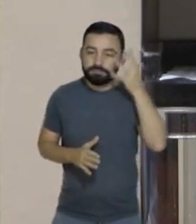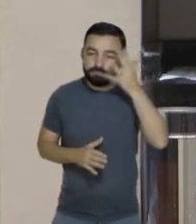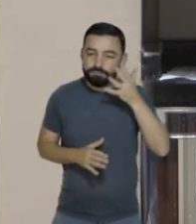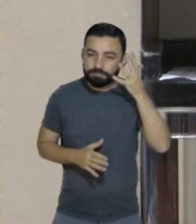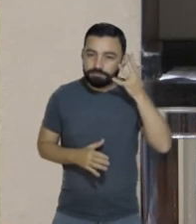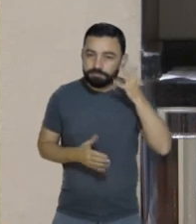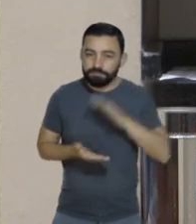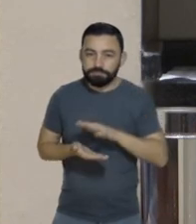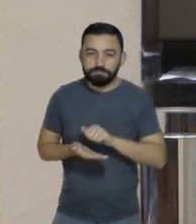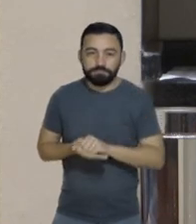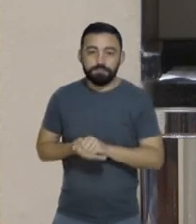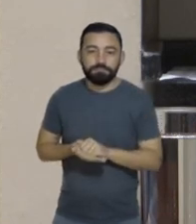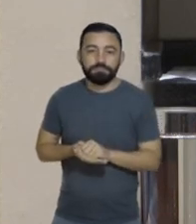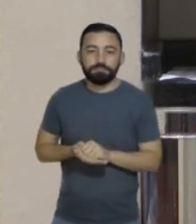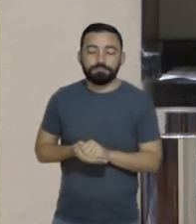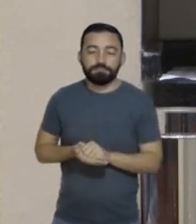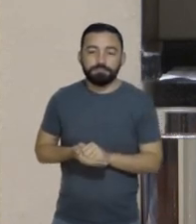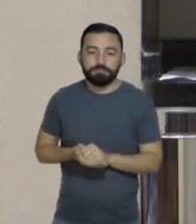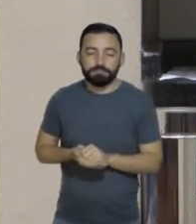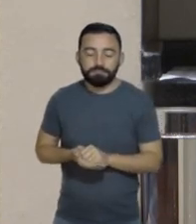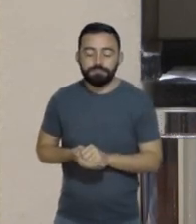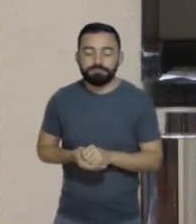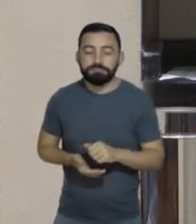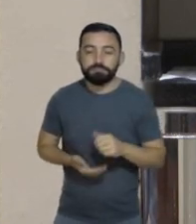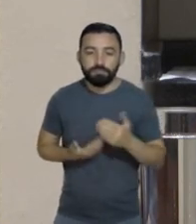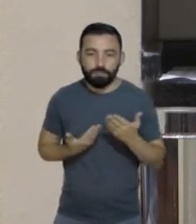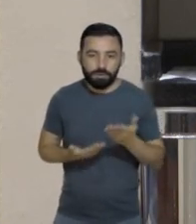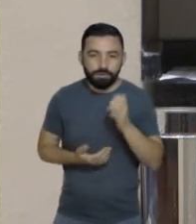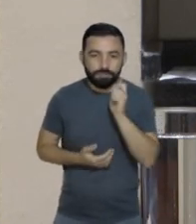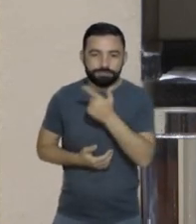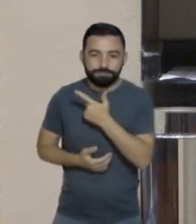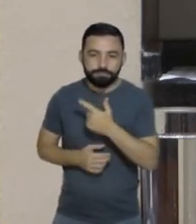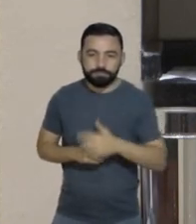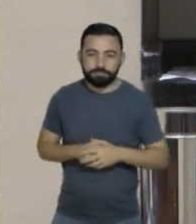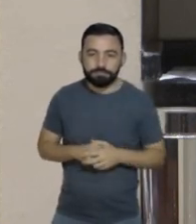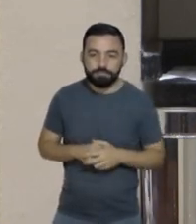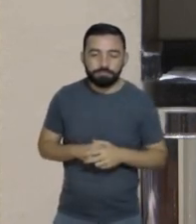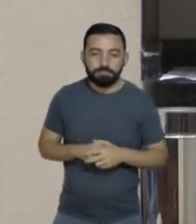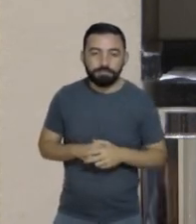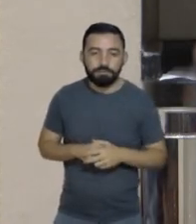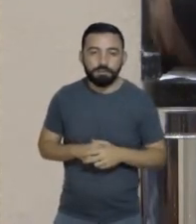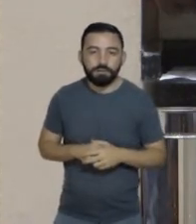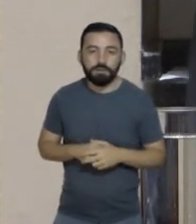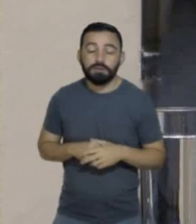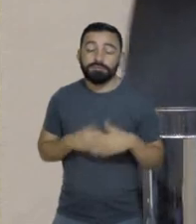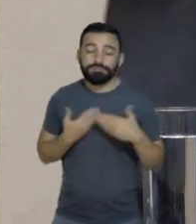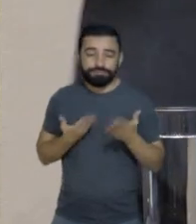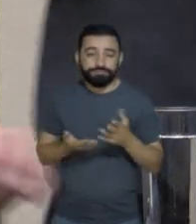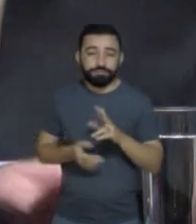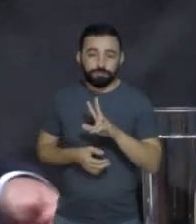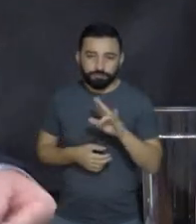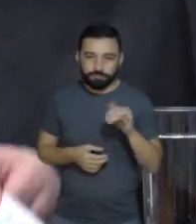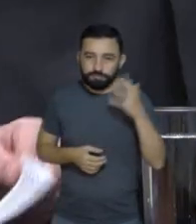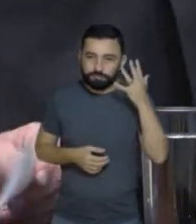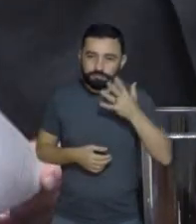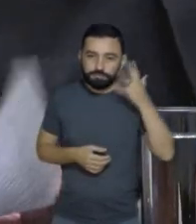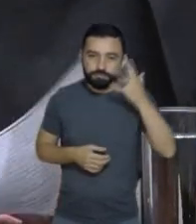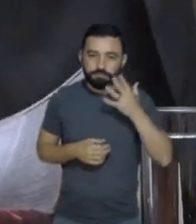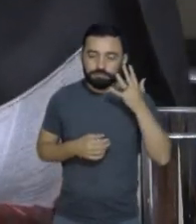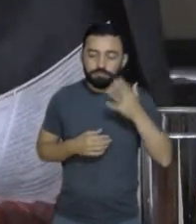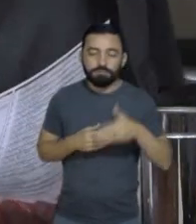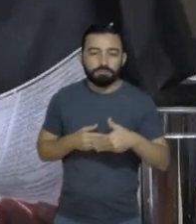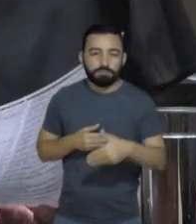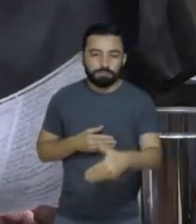deputado Antídio Lunelli, Vossa Excelência, que fará uso da palavra em breves